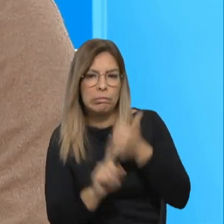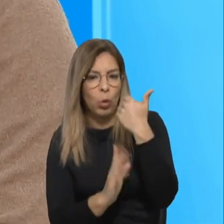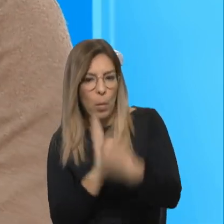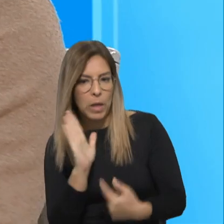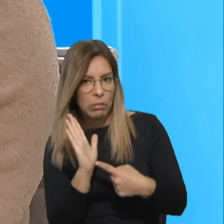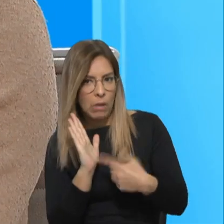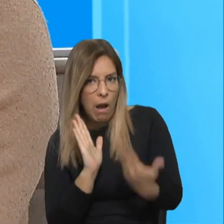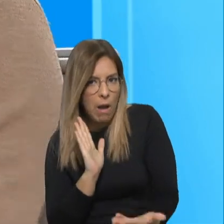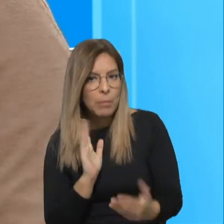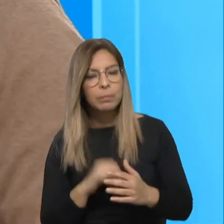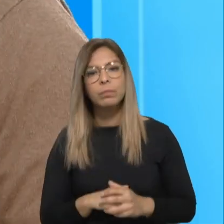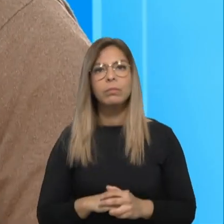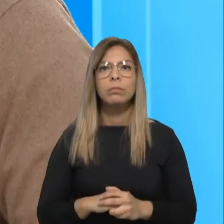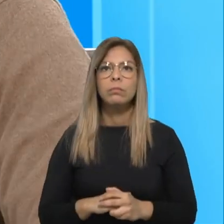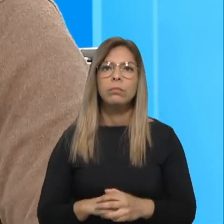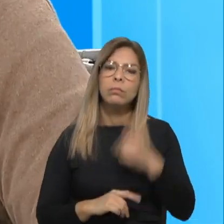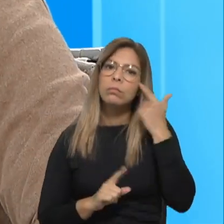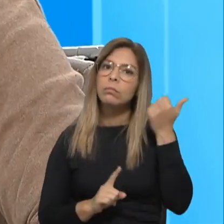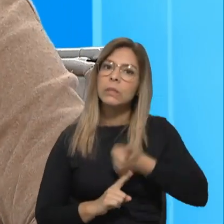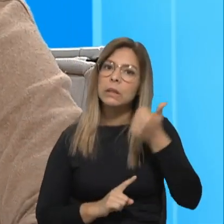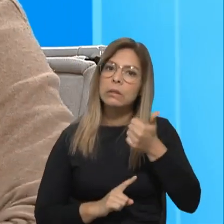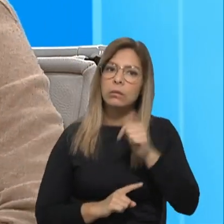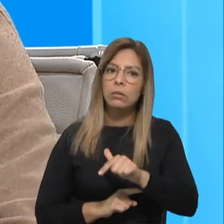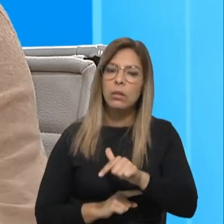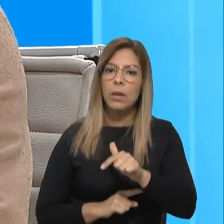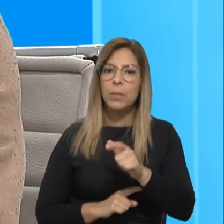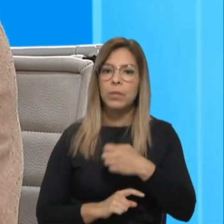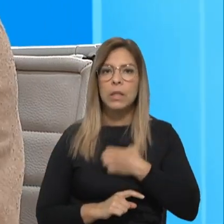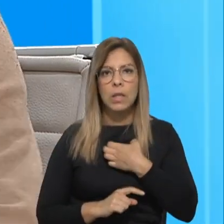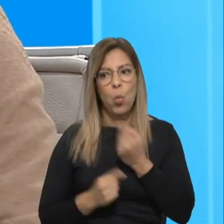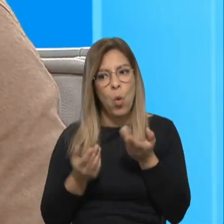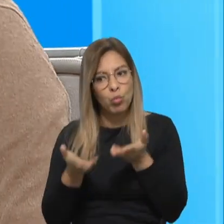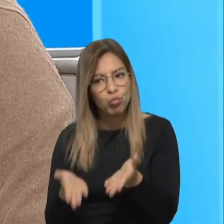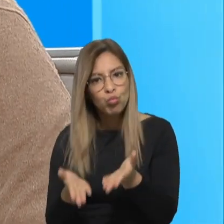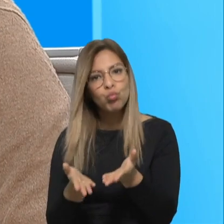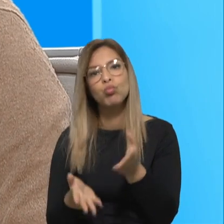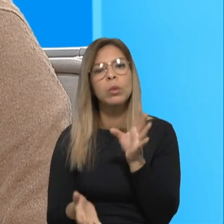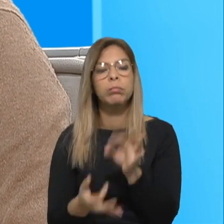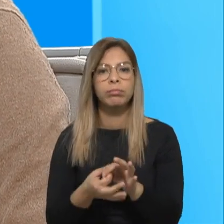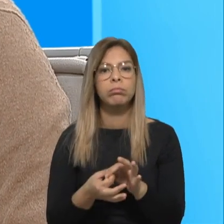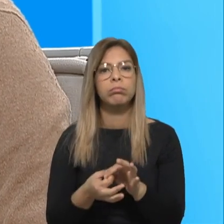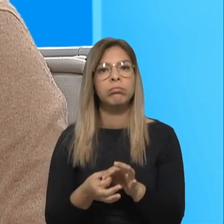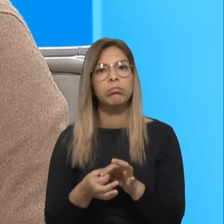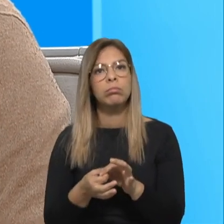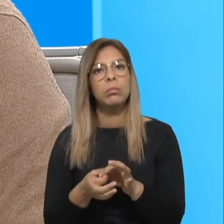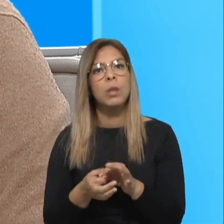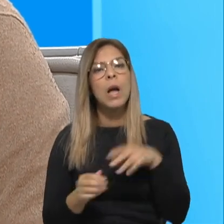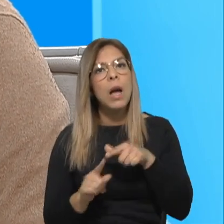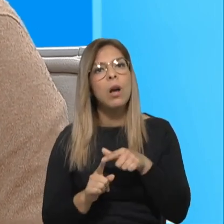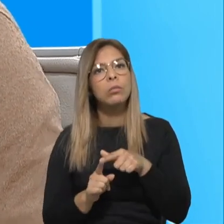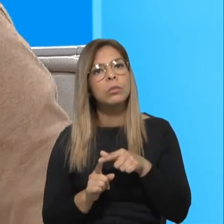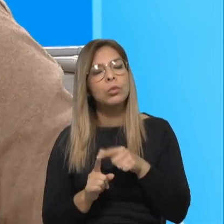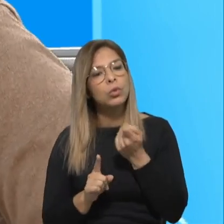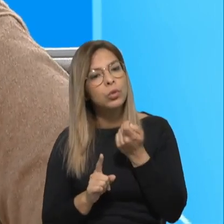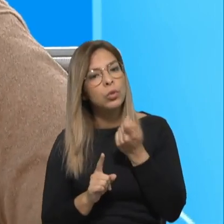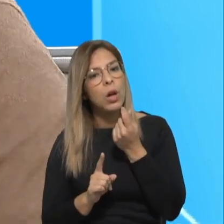é? Este quadro de referência que ajuda os agentes pastorais a encontrar melhores